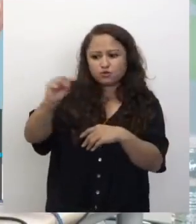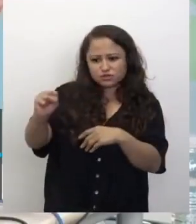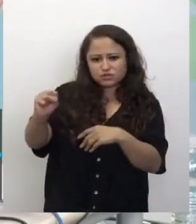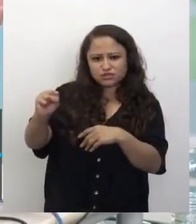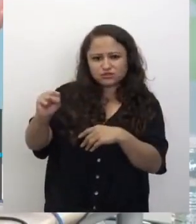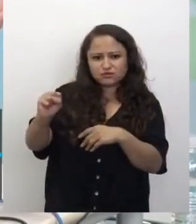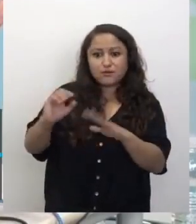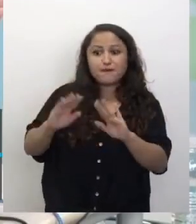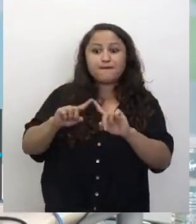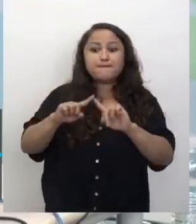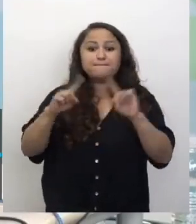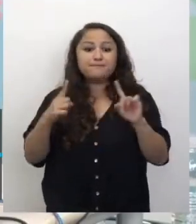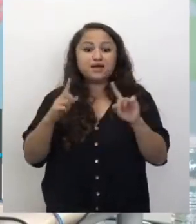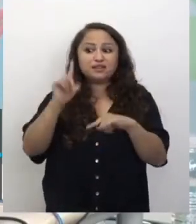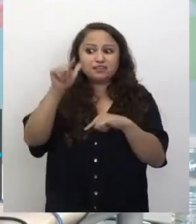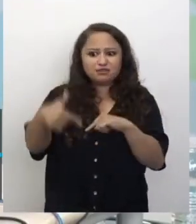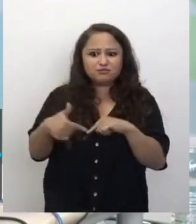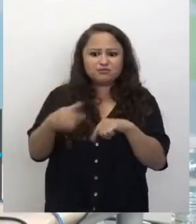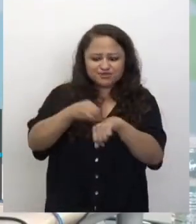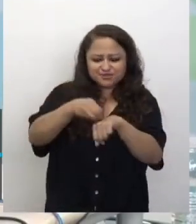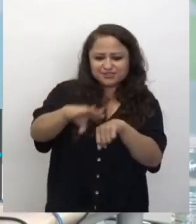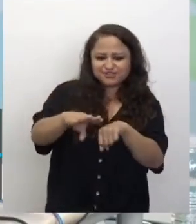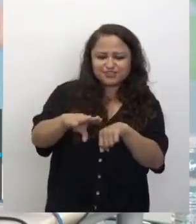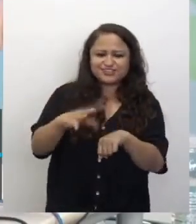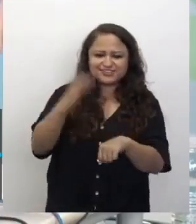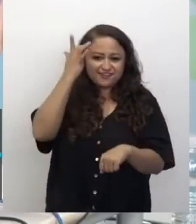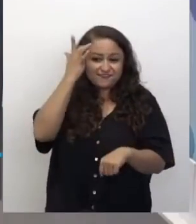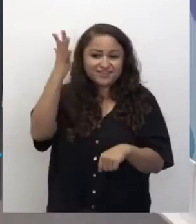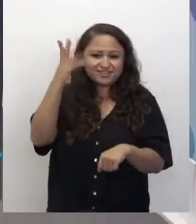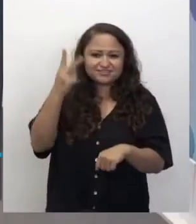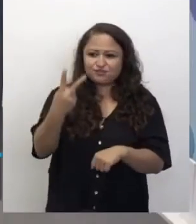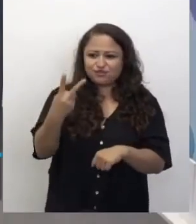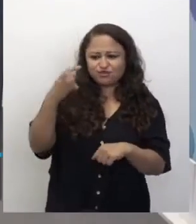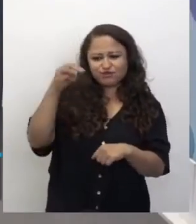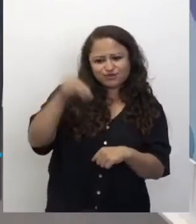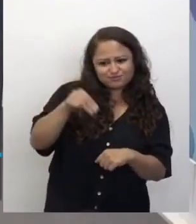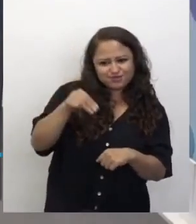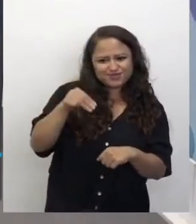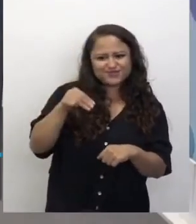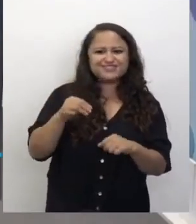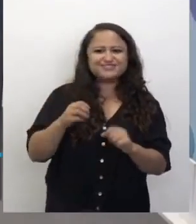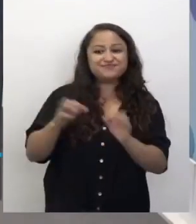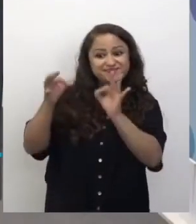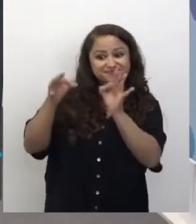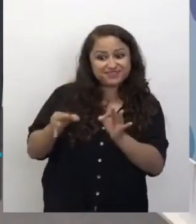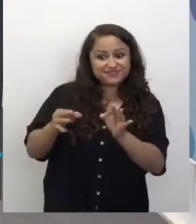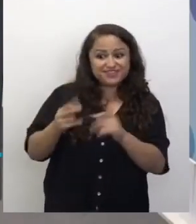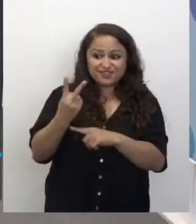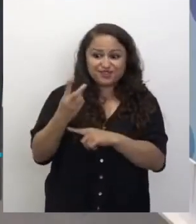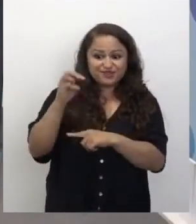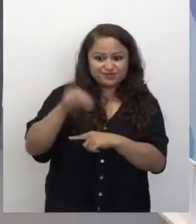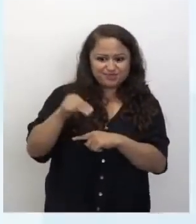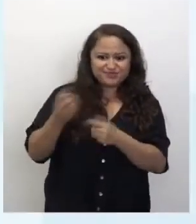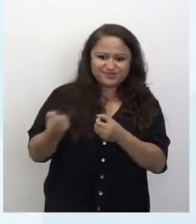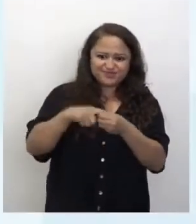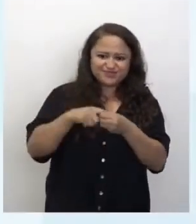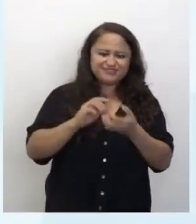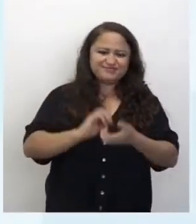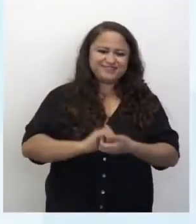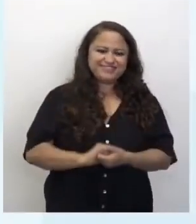depois das dicas todas que você deu, acho que vai ficar fácil, né, professora Inês? 2 minutos, então, para você. Perfeito. Voltamos em 2 minutos, pessoal.